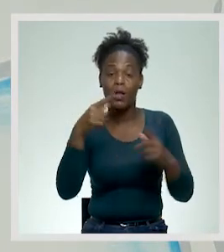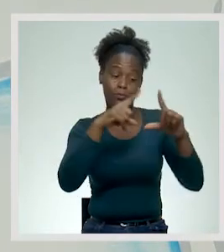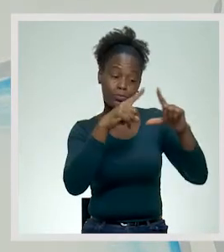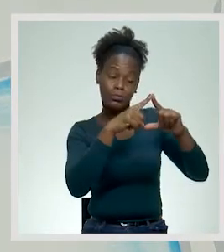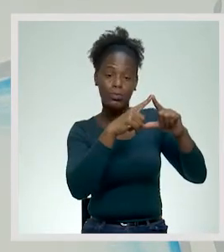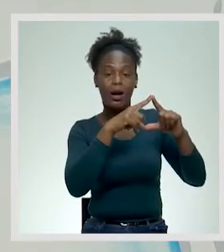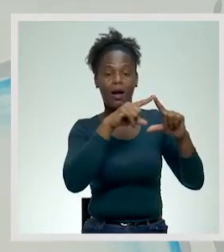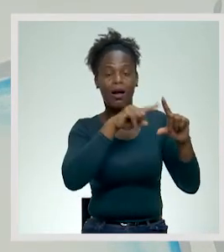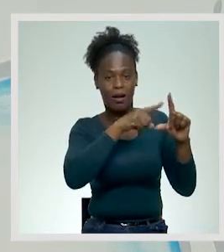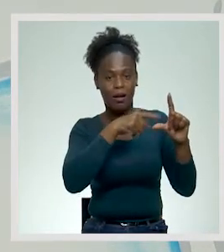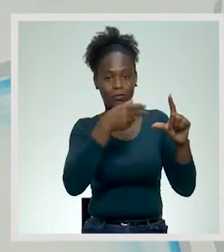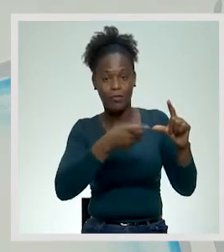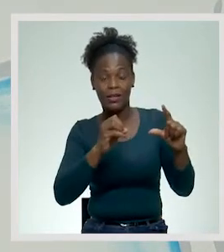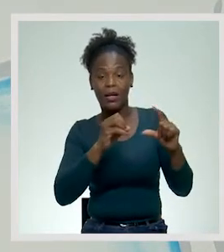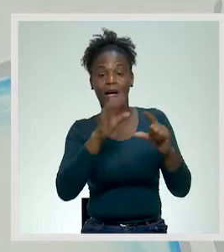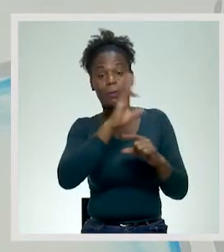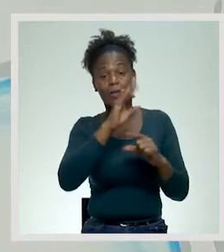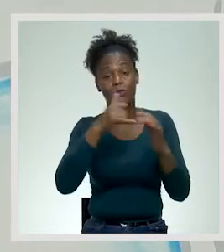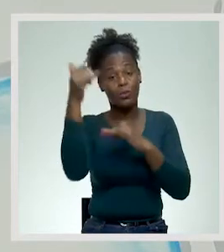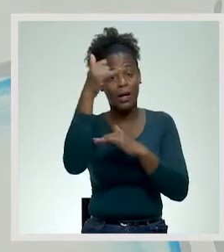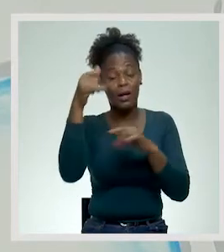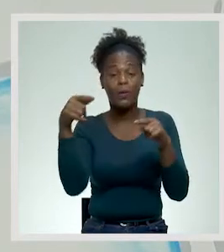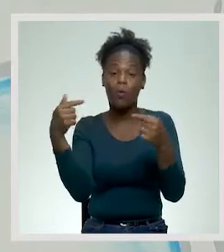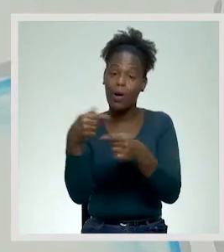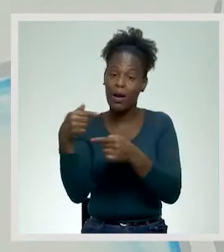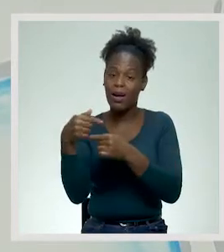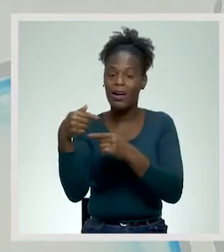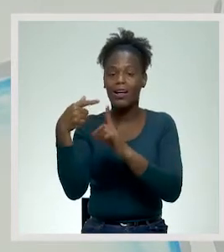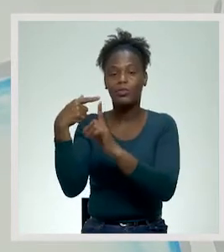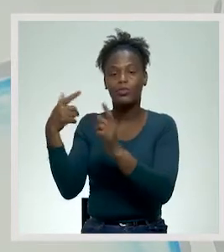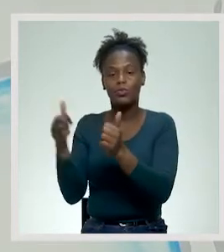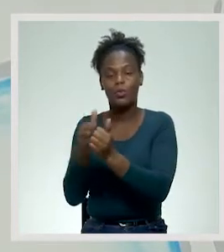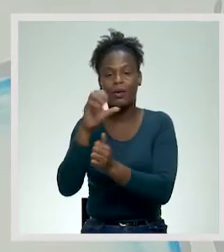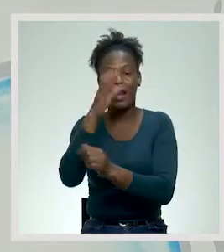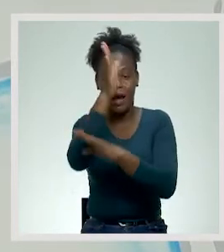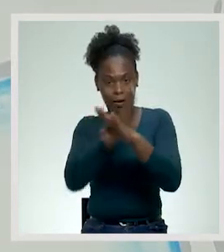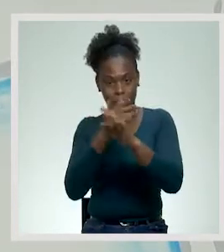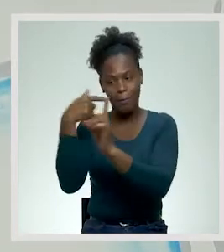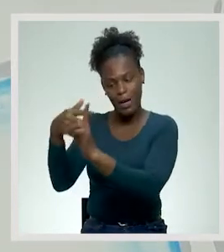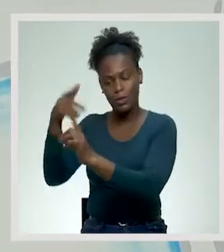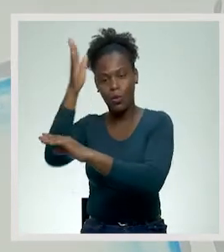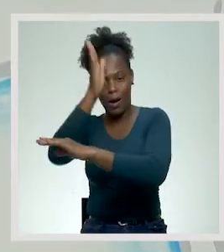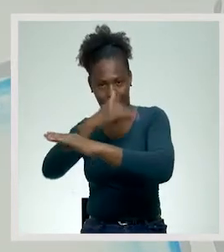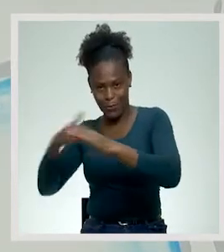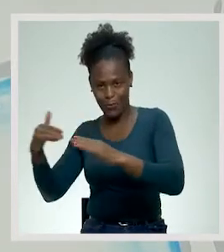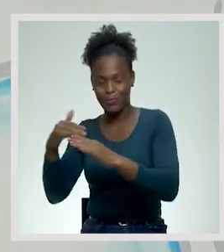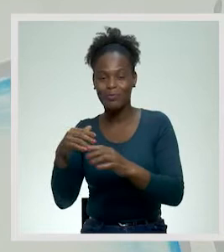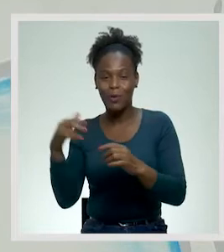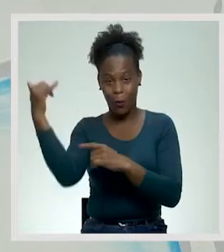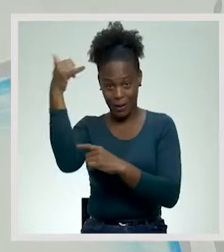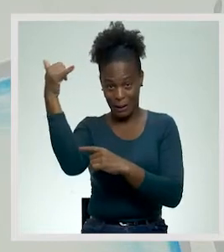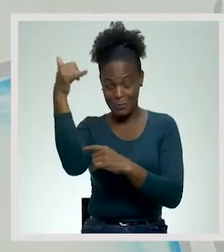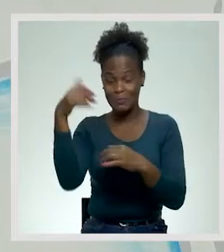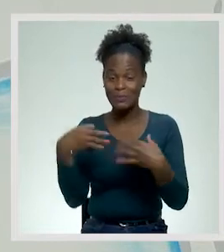A hipotenusa ao quadrado é igual à soma dos catetos ao quadrado.